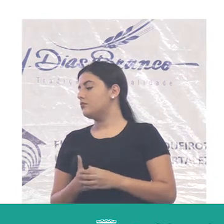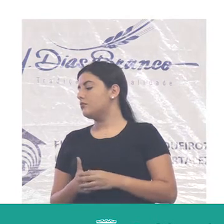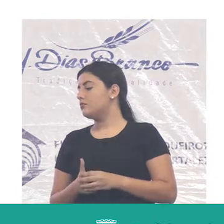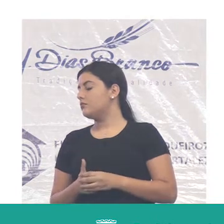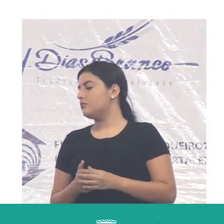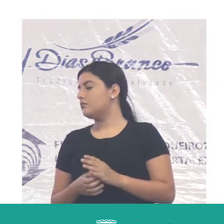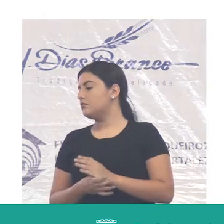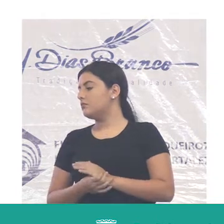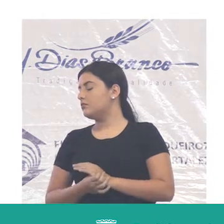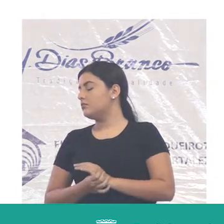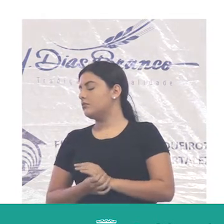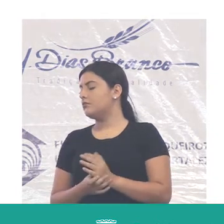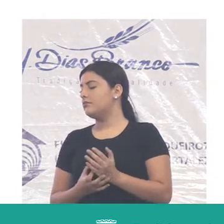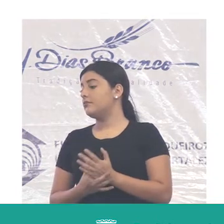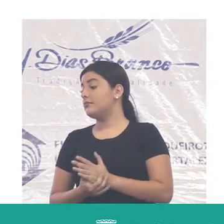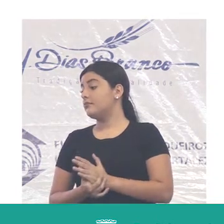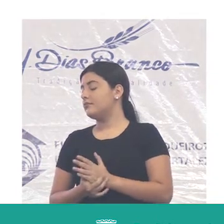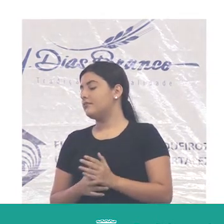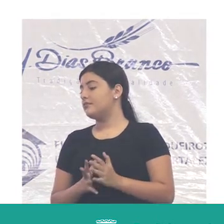vou enxergar... Opa, desculpem.